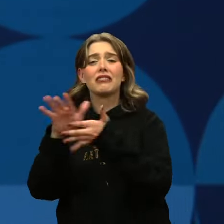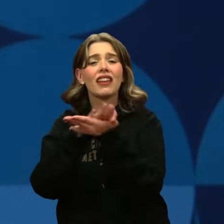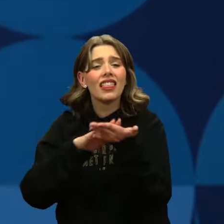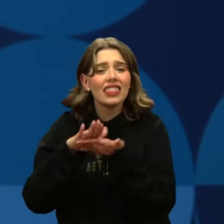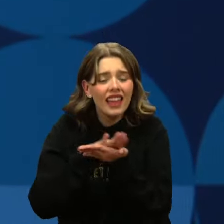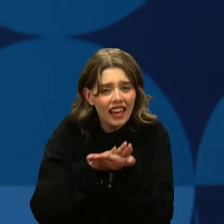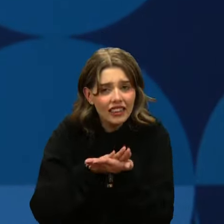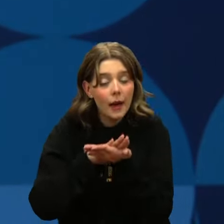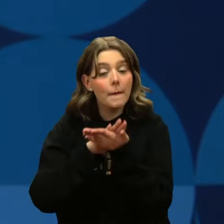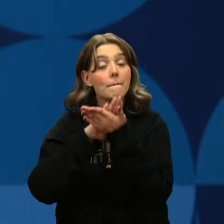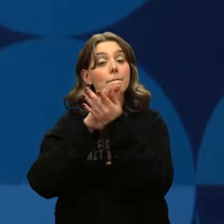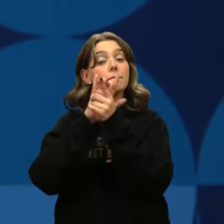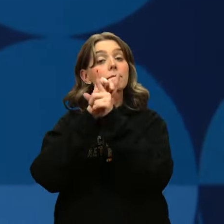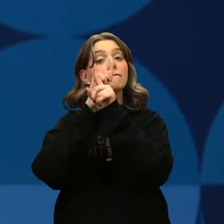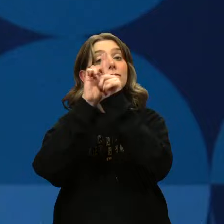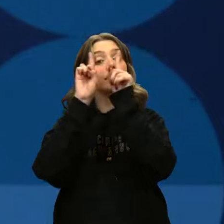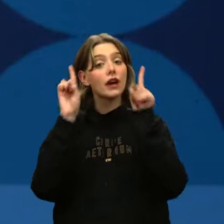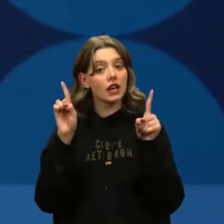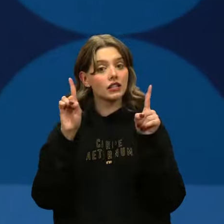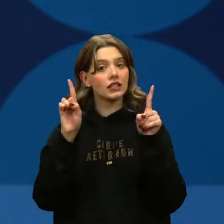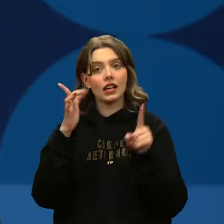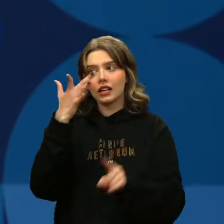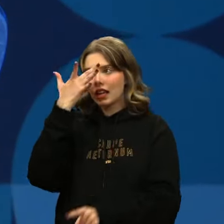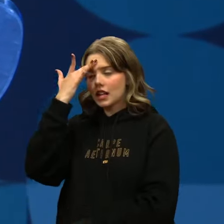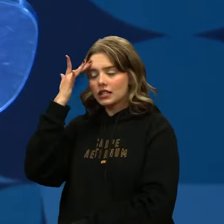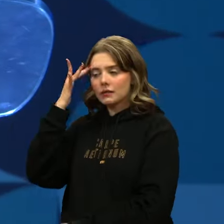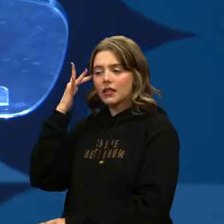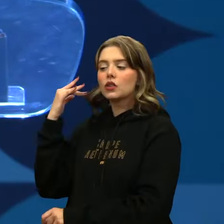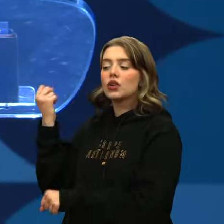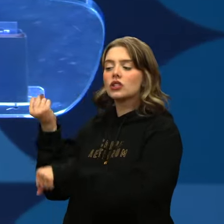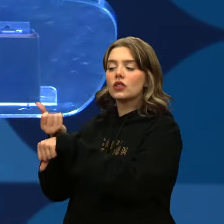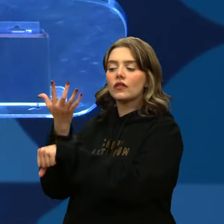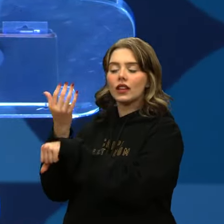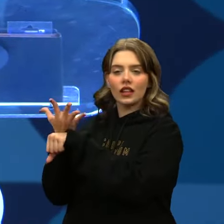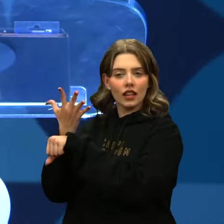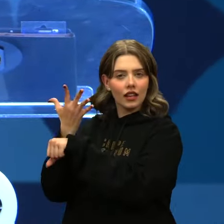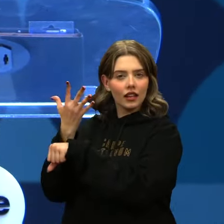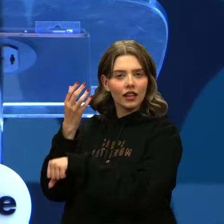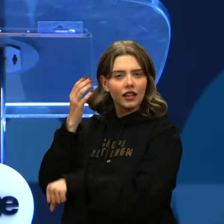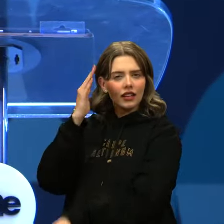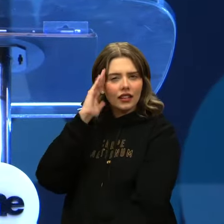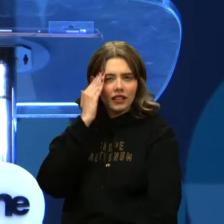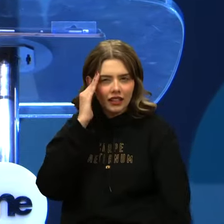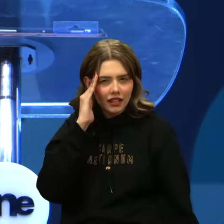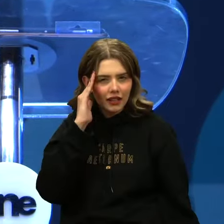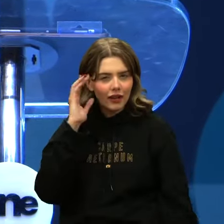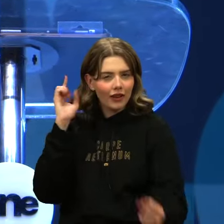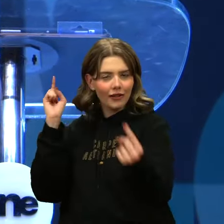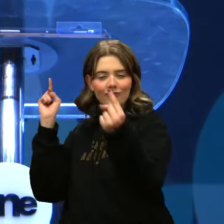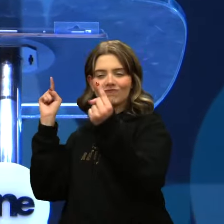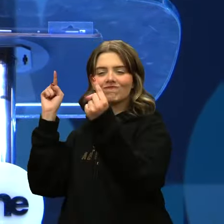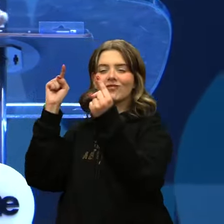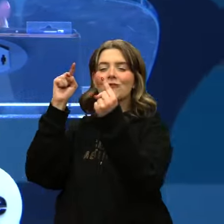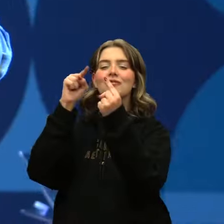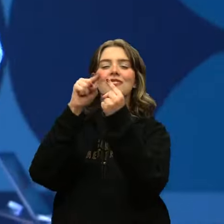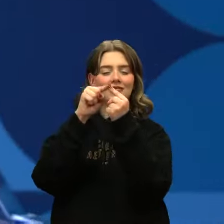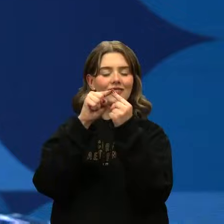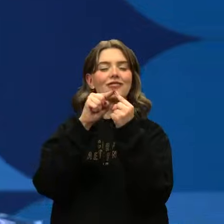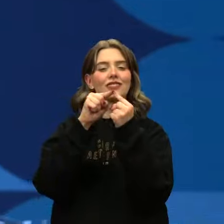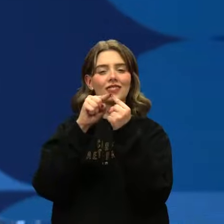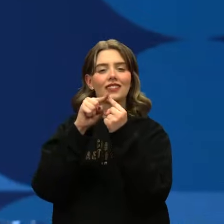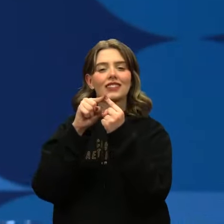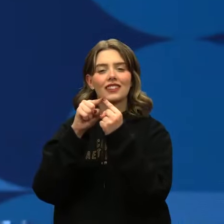Mas eles entenderam a missão. Eles entenderam o propósito. Eles